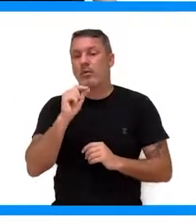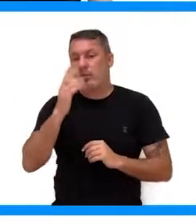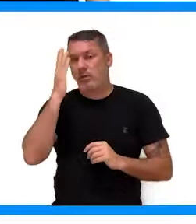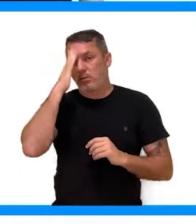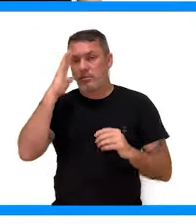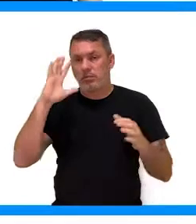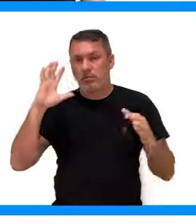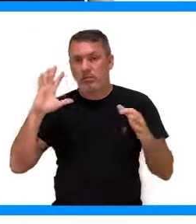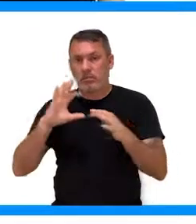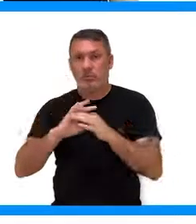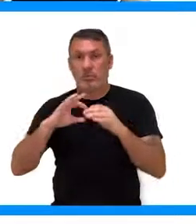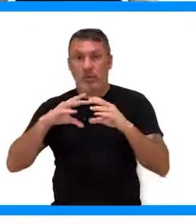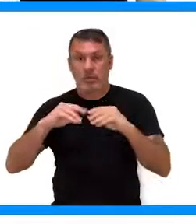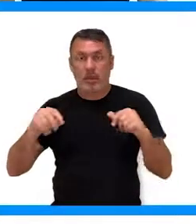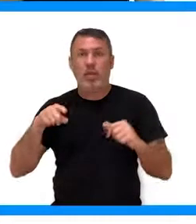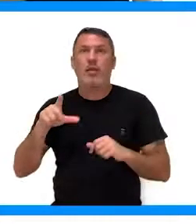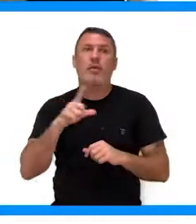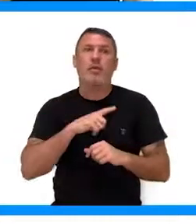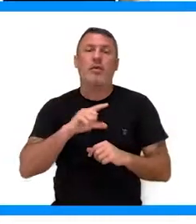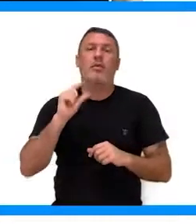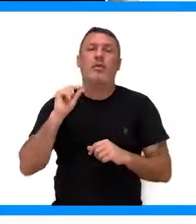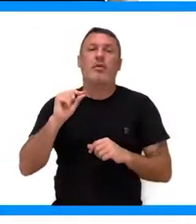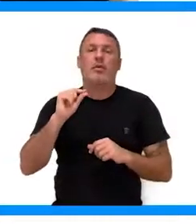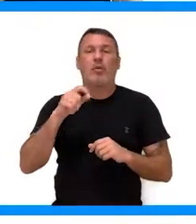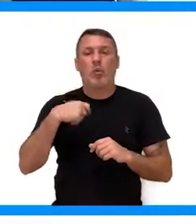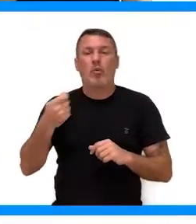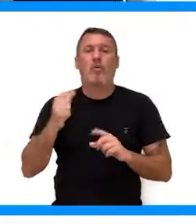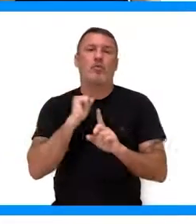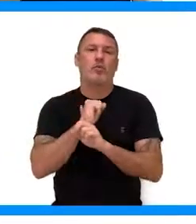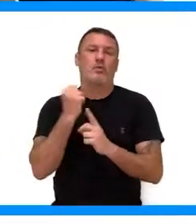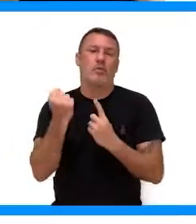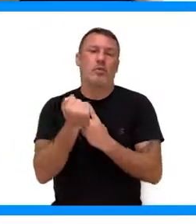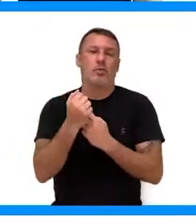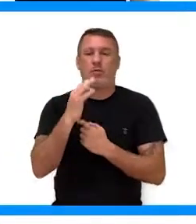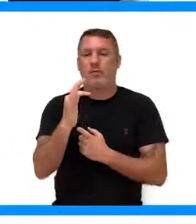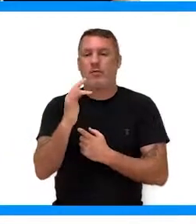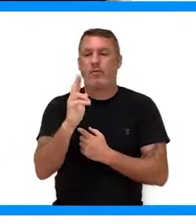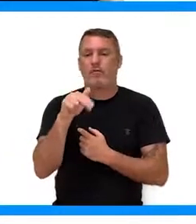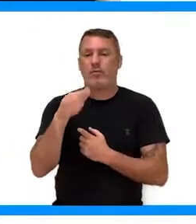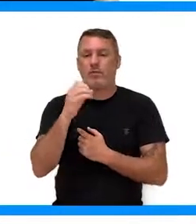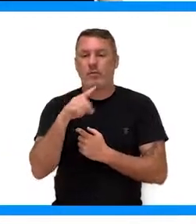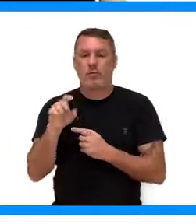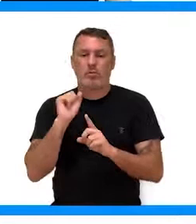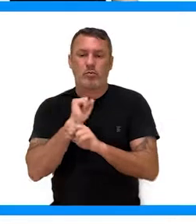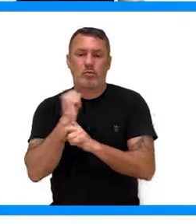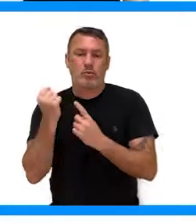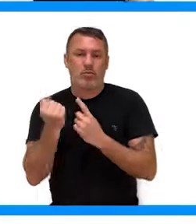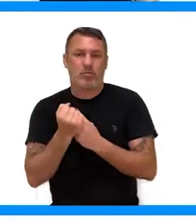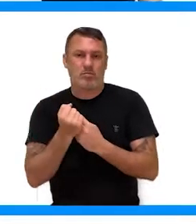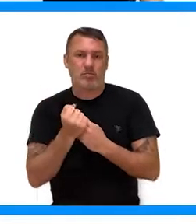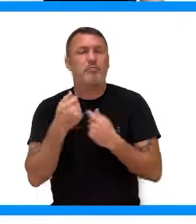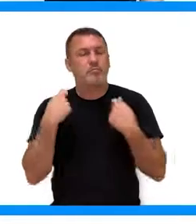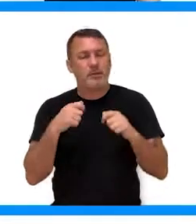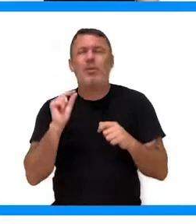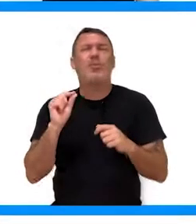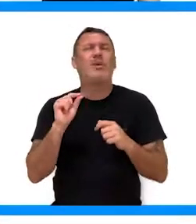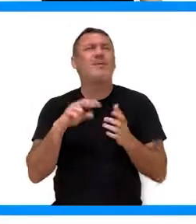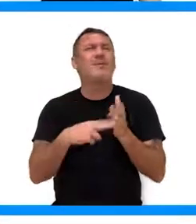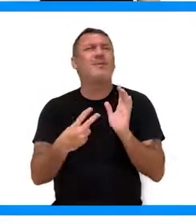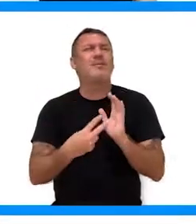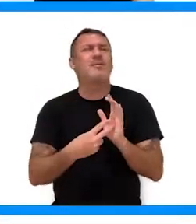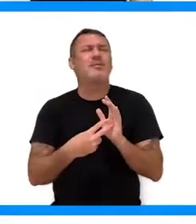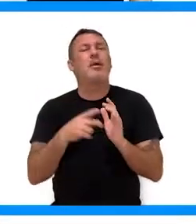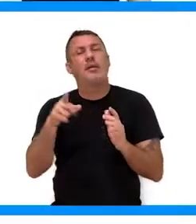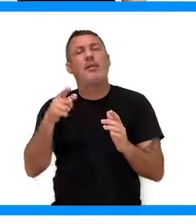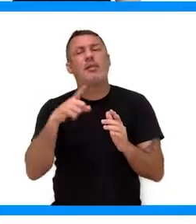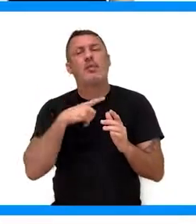uma concepção de que a Terra, ela deve ter uma função social. Então, o que significa? A Terra, ela